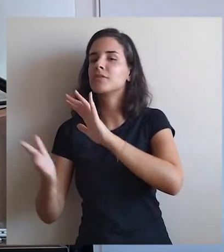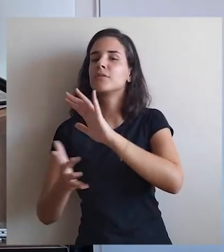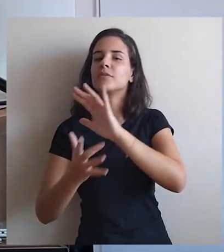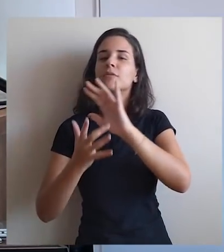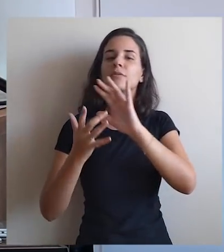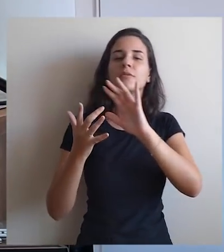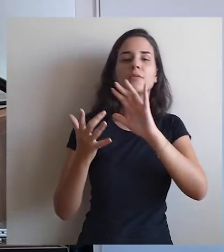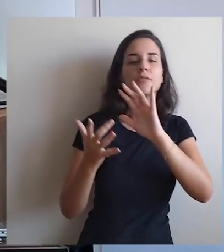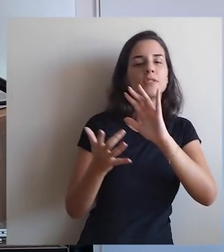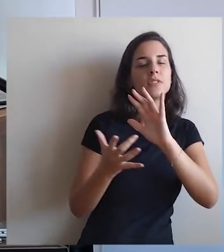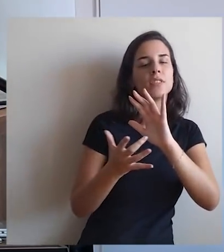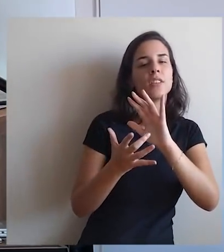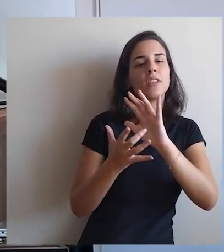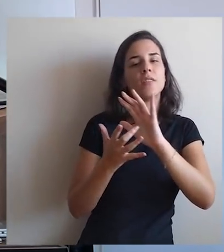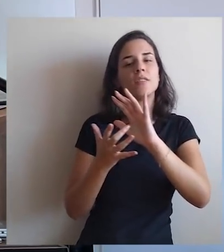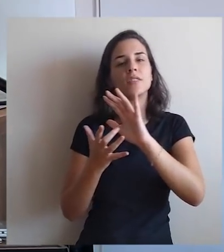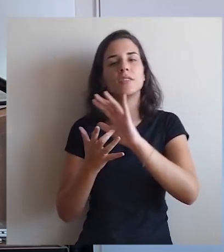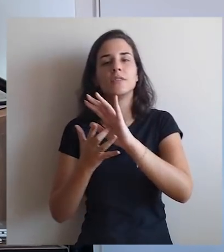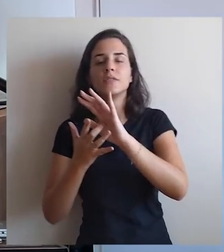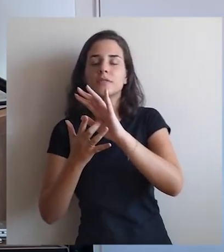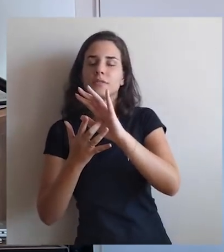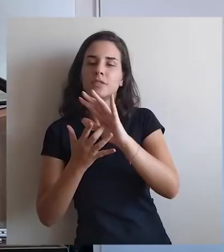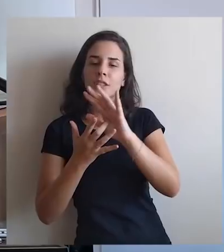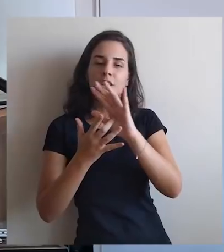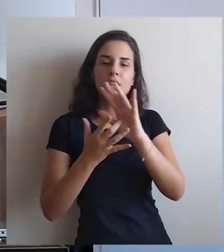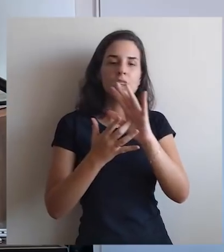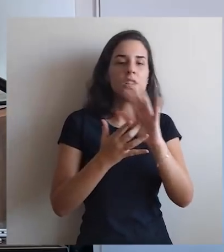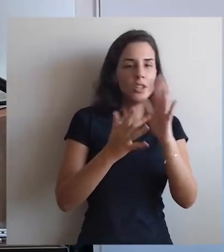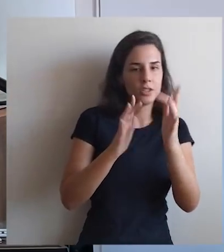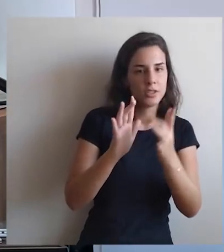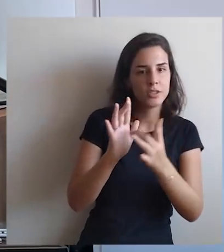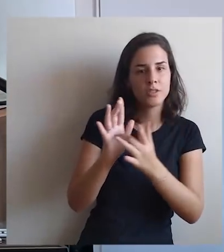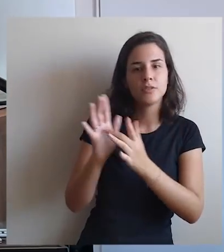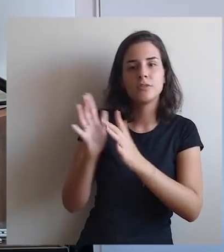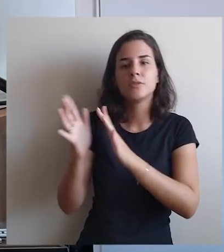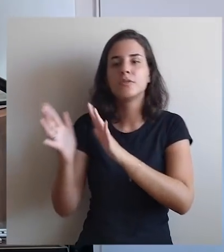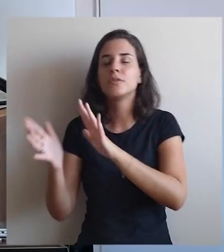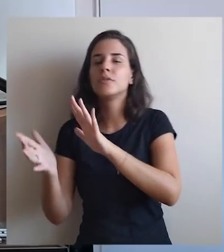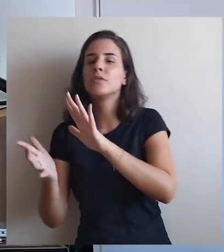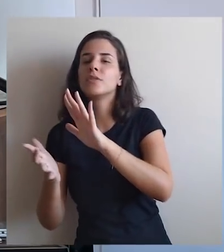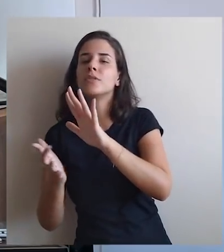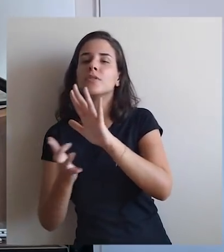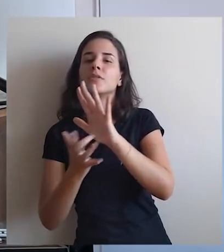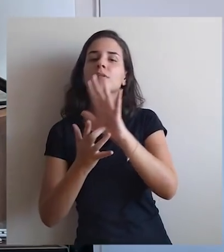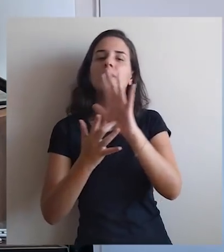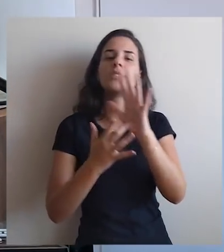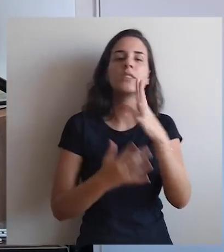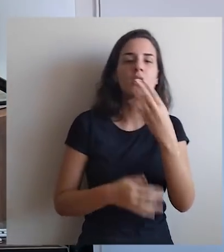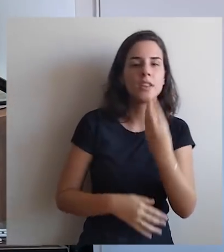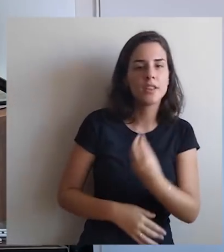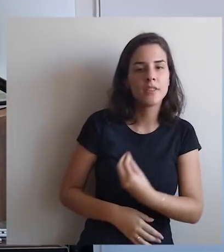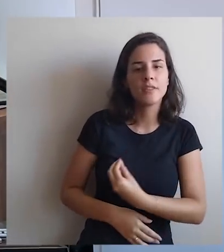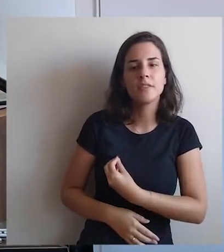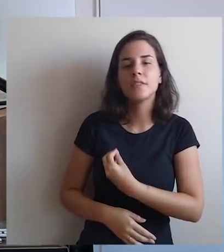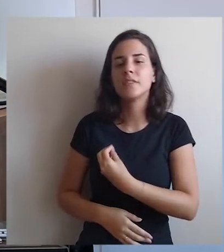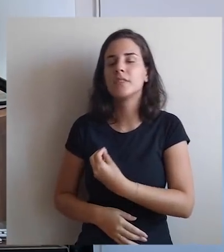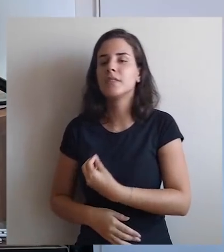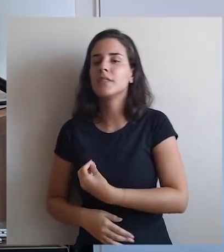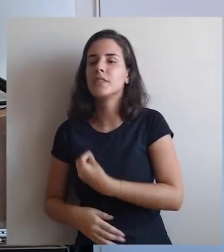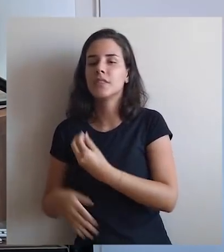recebe a Jesus. Tua vida é Cristo